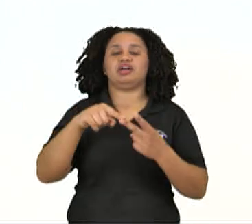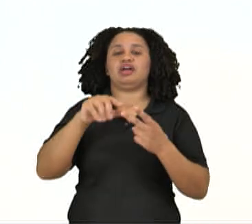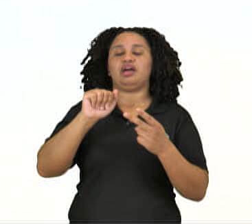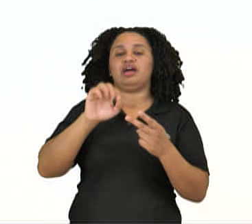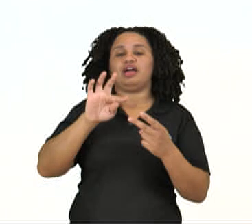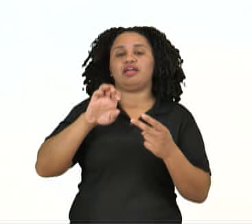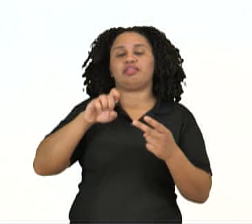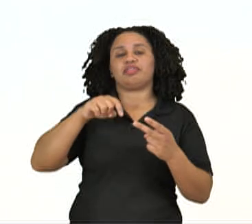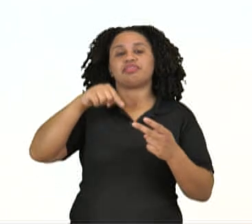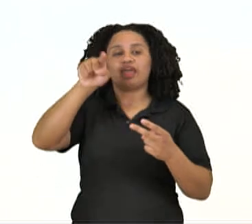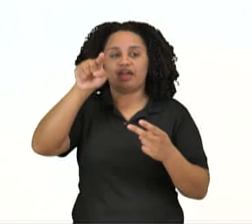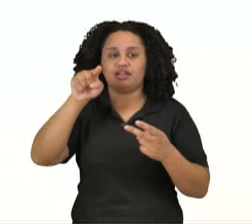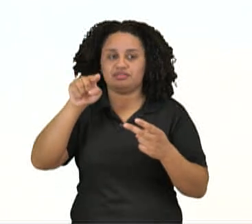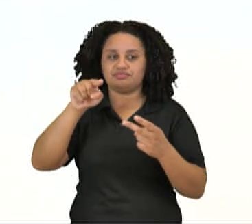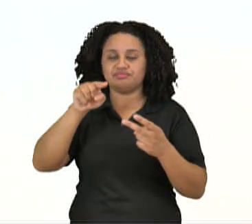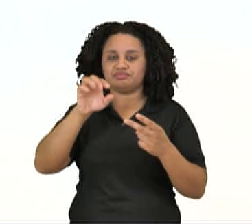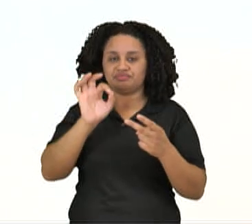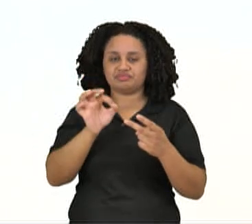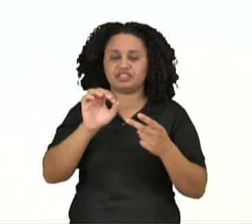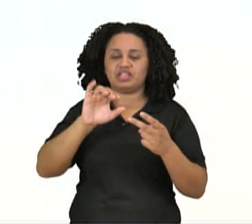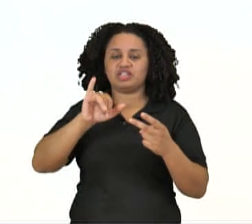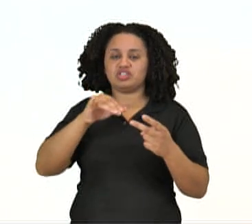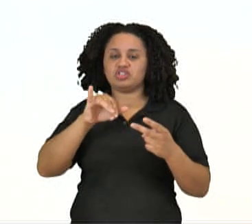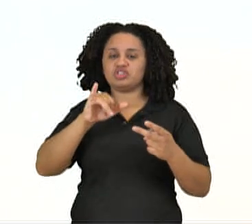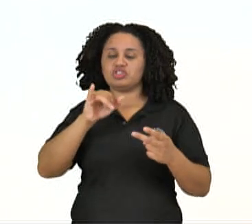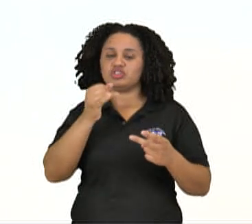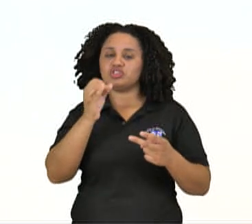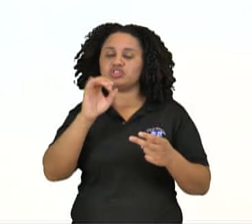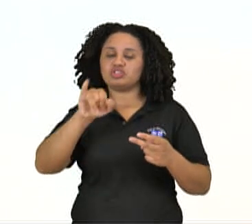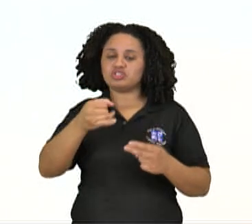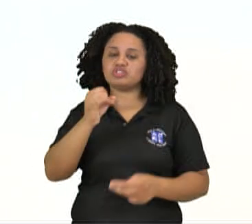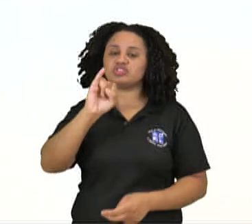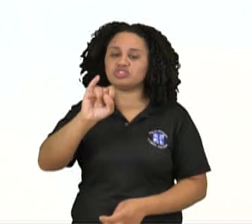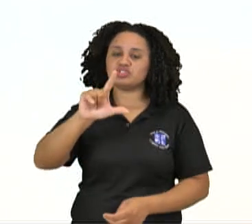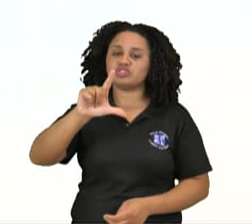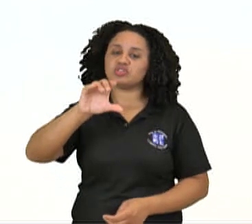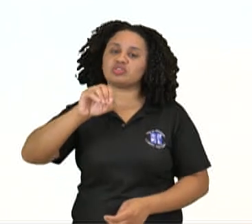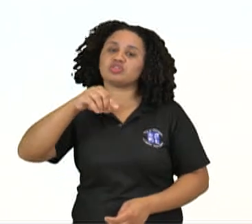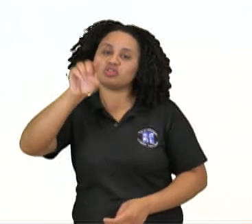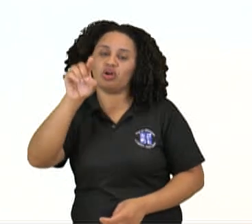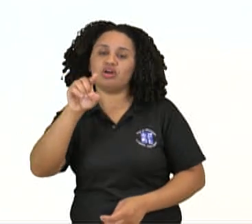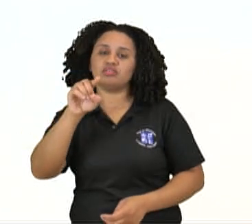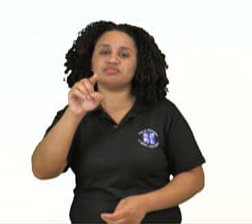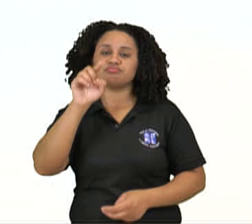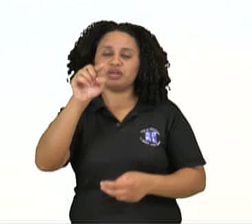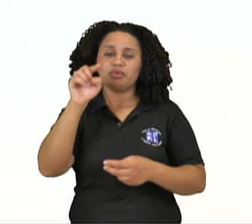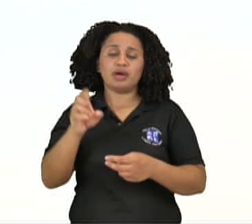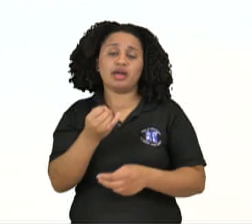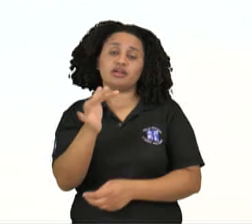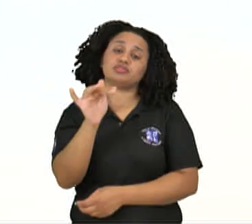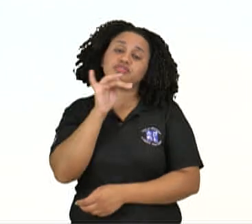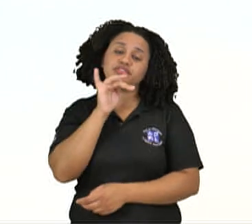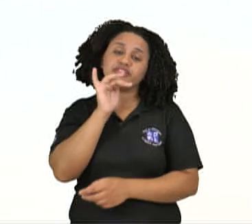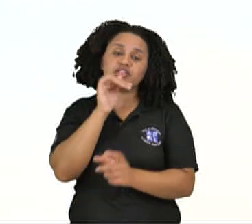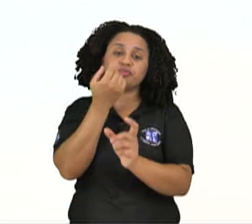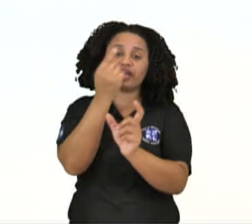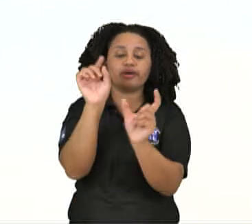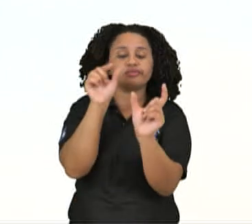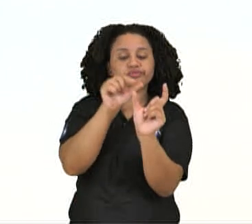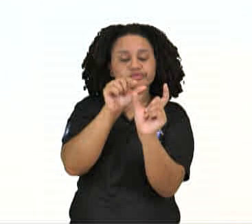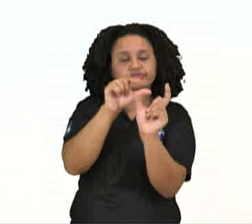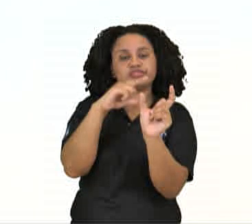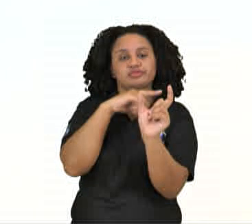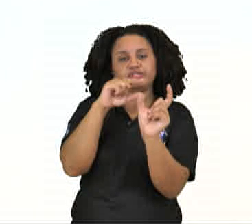parabéns, certo? Esses são alguns exemplos de palavras cuja última sílaba é a tônica, é a acentuada, portanto, são